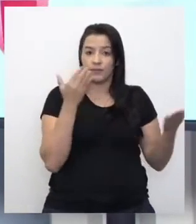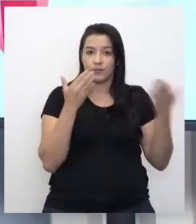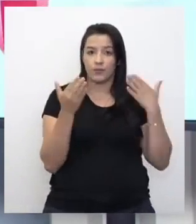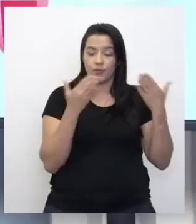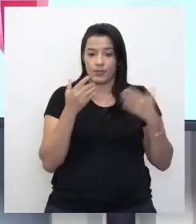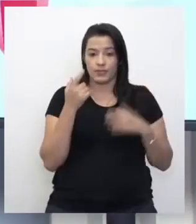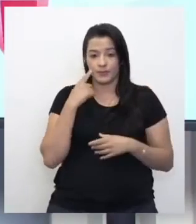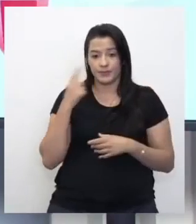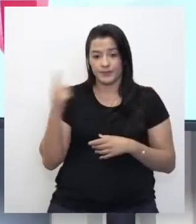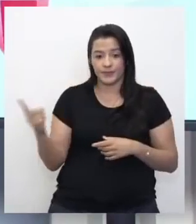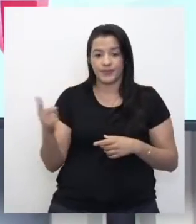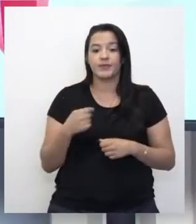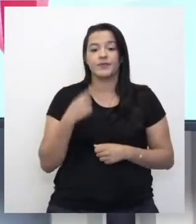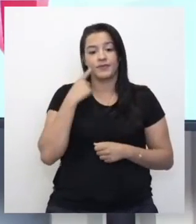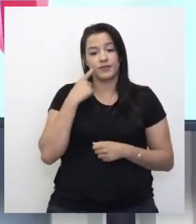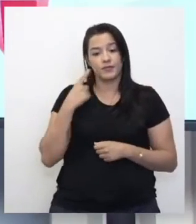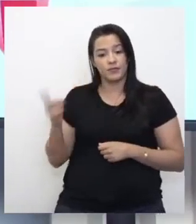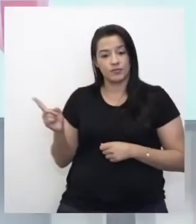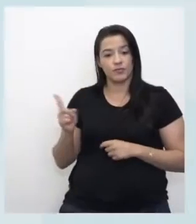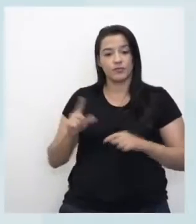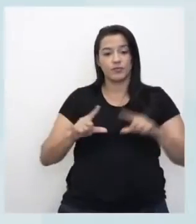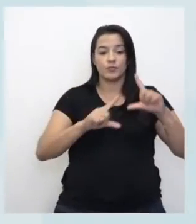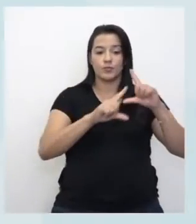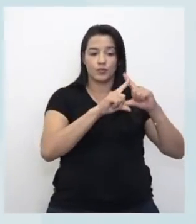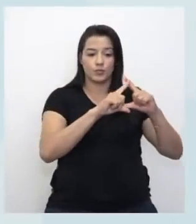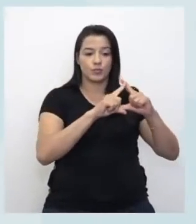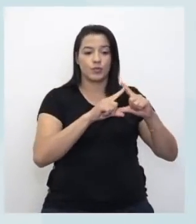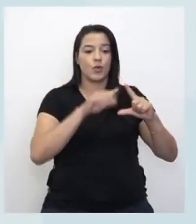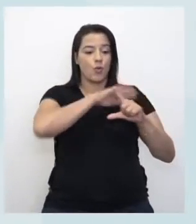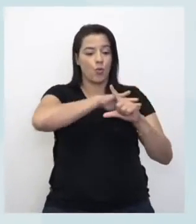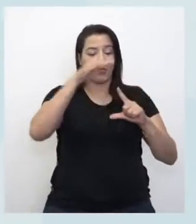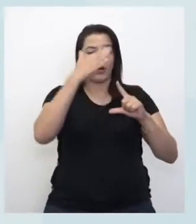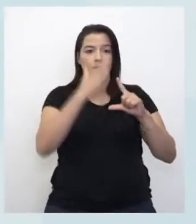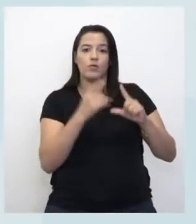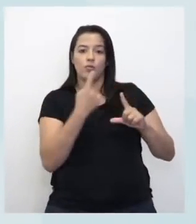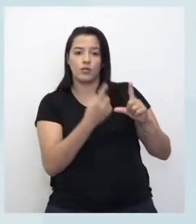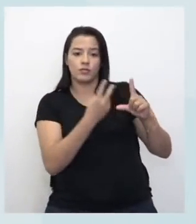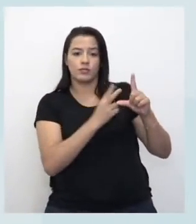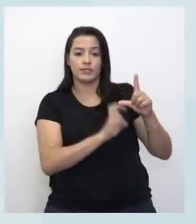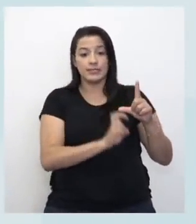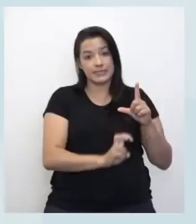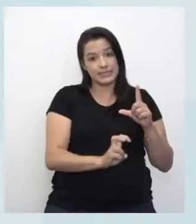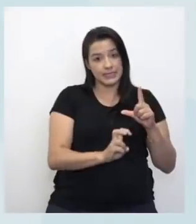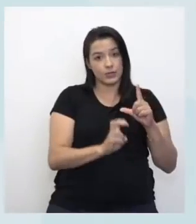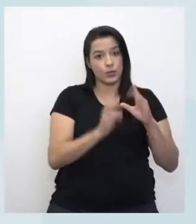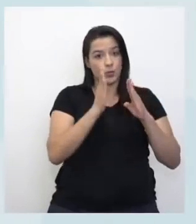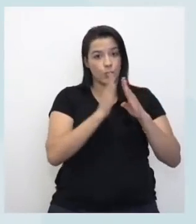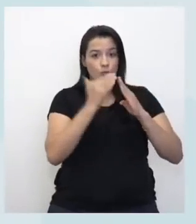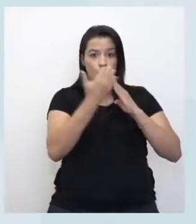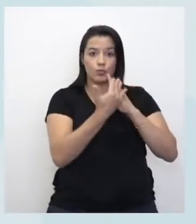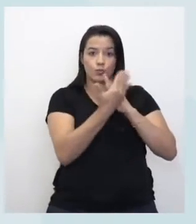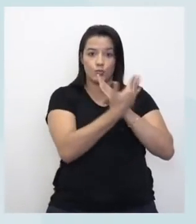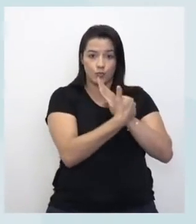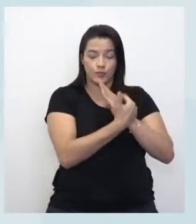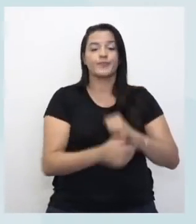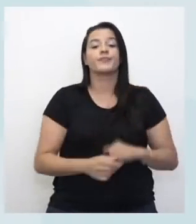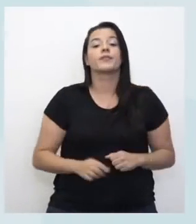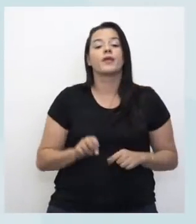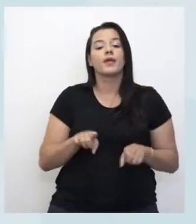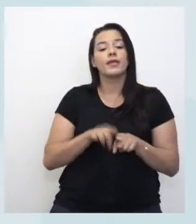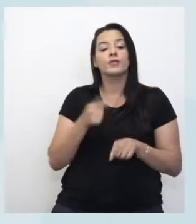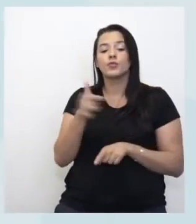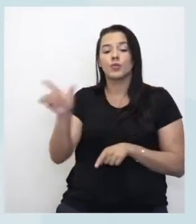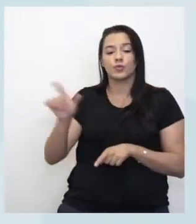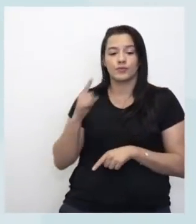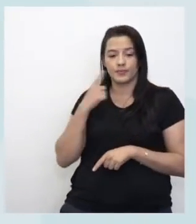vendo este poliedro, ele vai ter uma, duas, três, quatro, cinco faces. Este